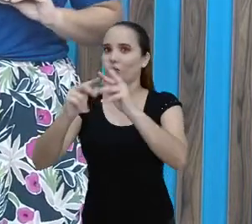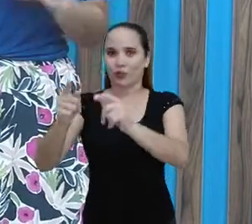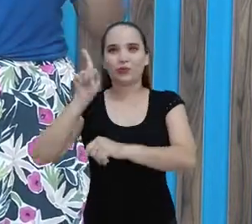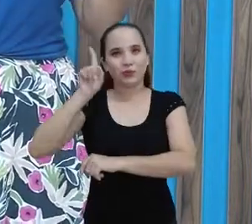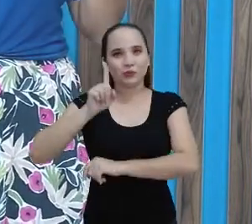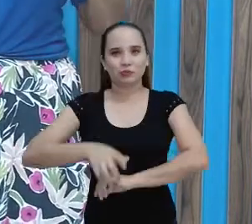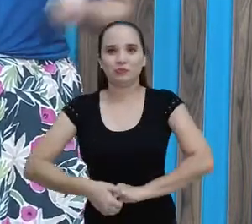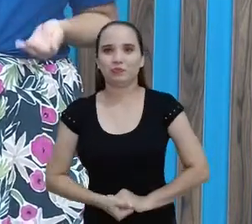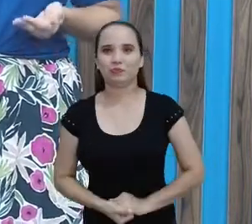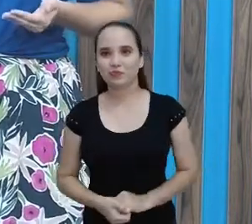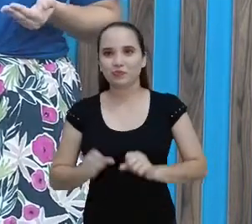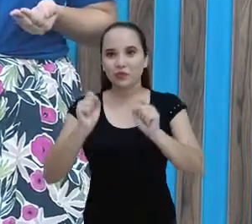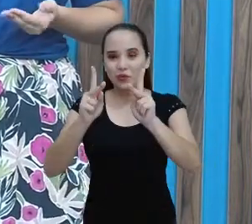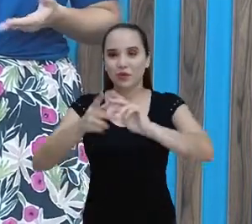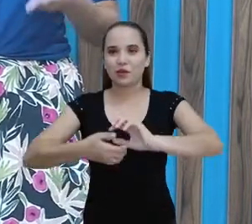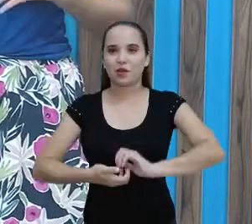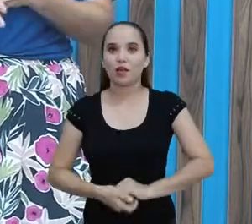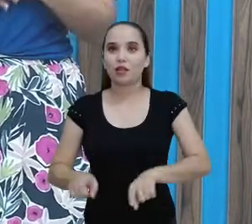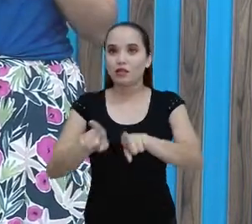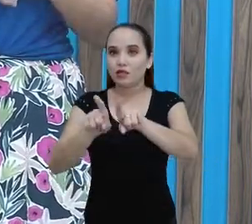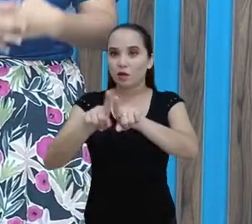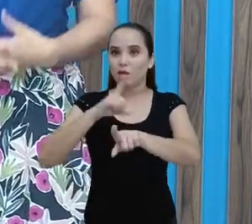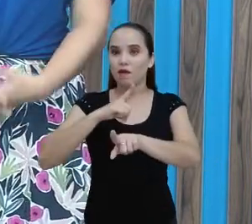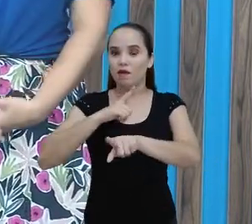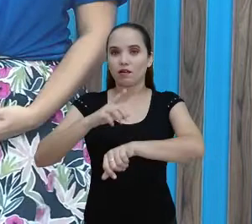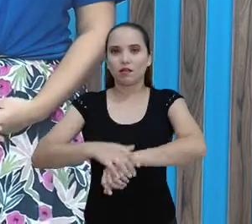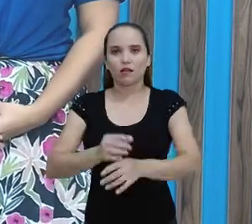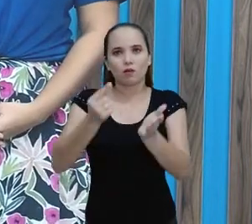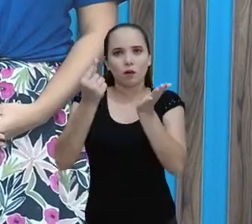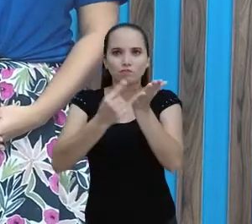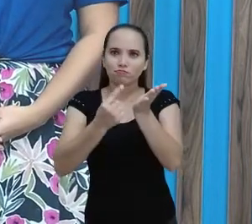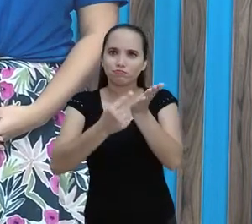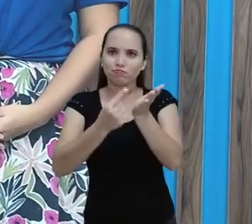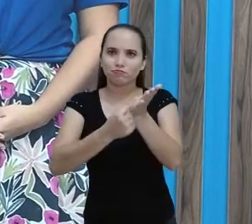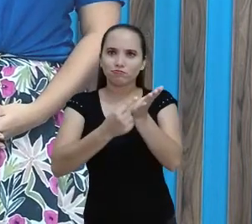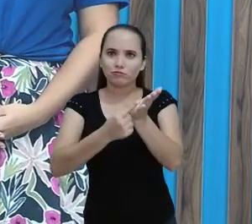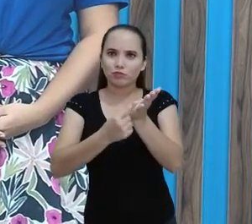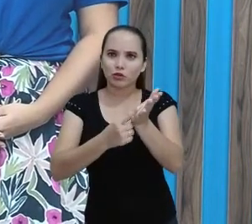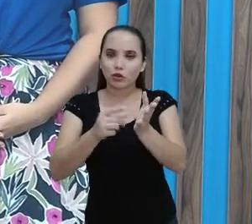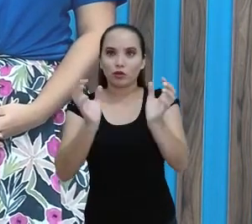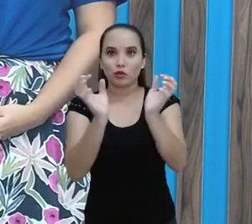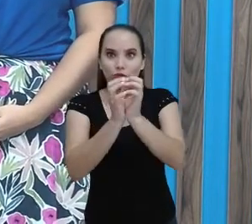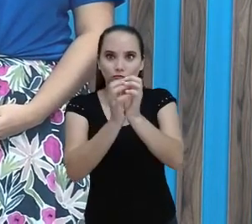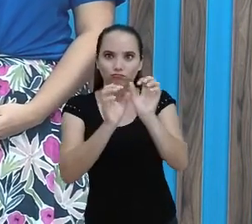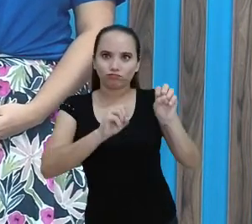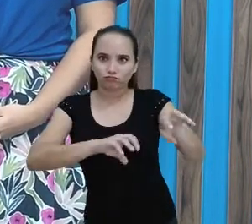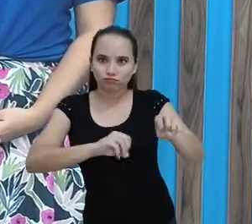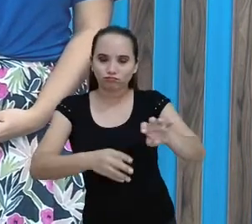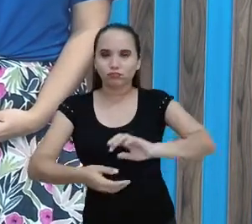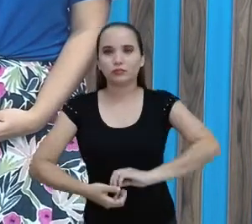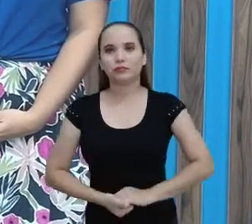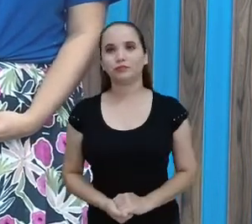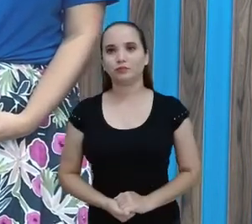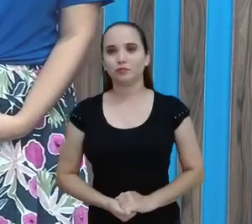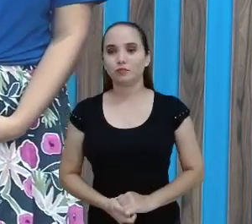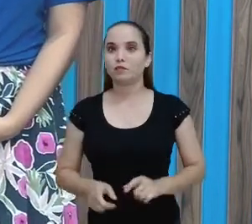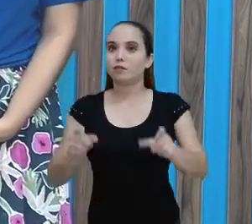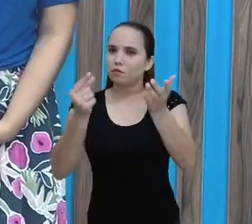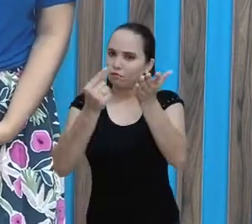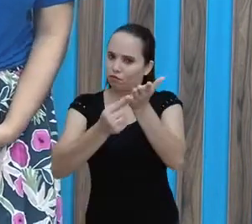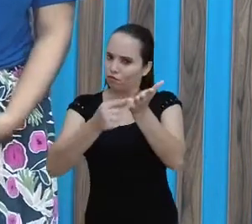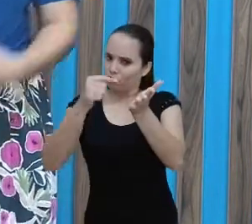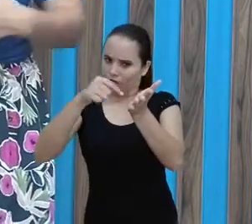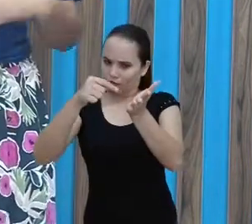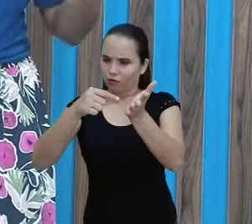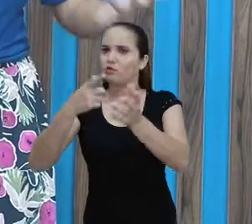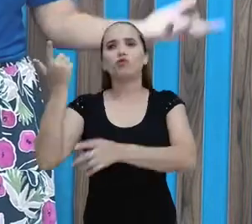certo? Além do nosso canal, nós temos também o aplicativo do Educa Recife, tá certo? E pelo aplicativo, a gente